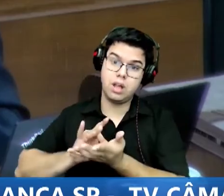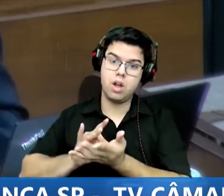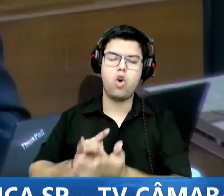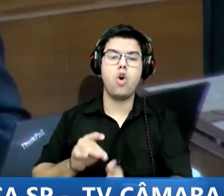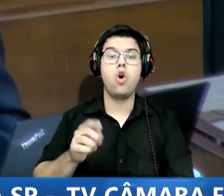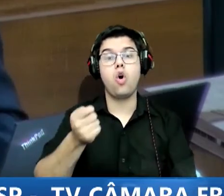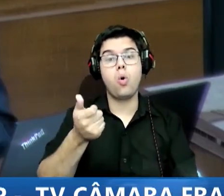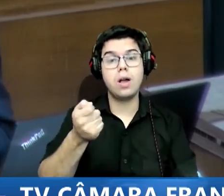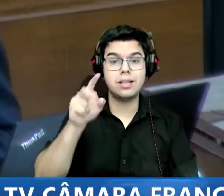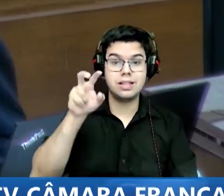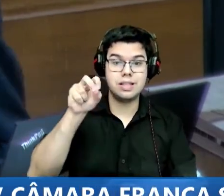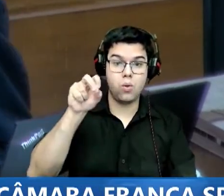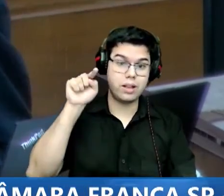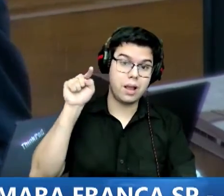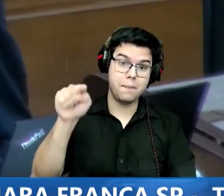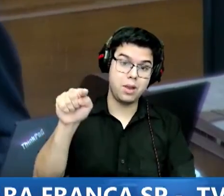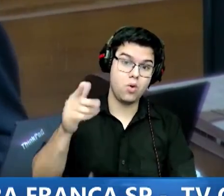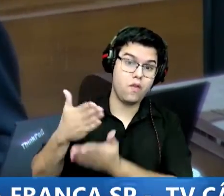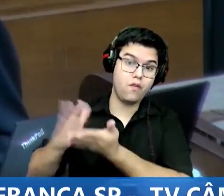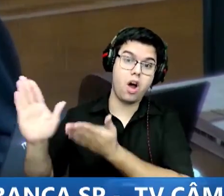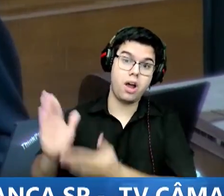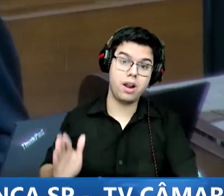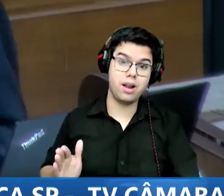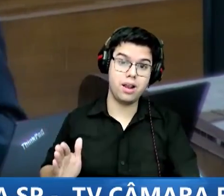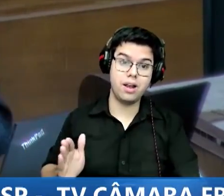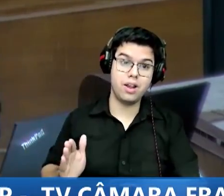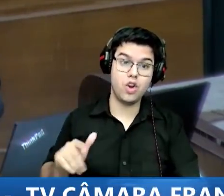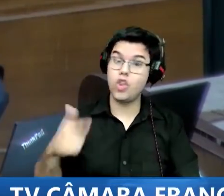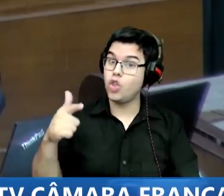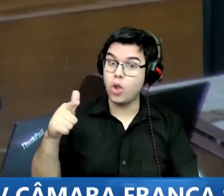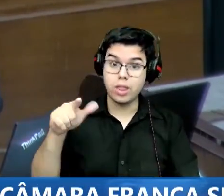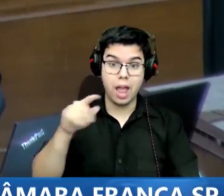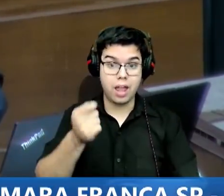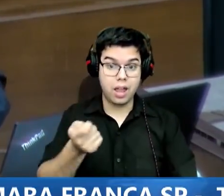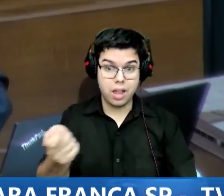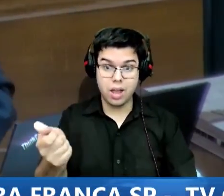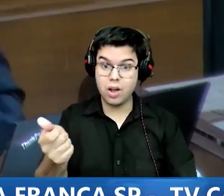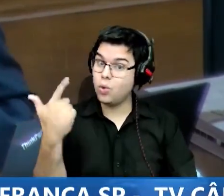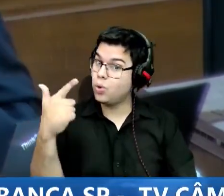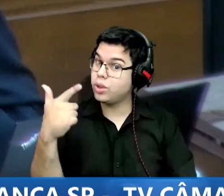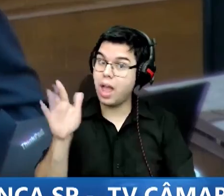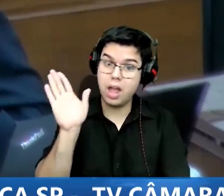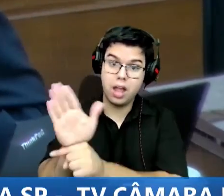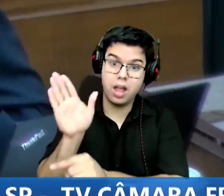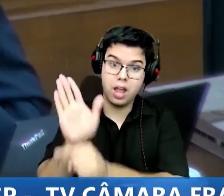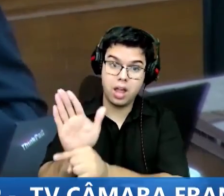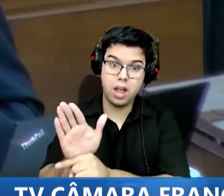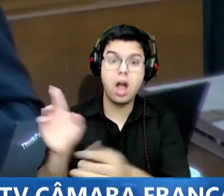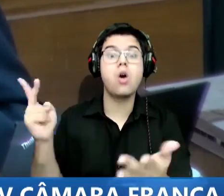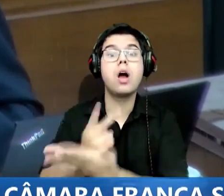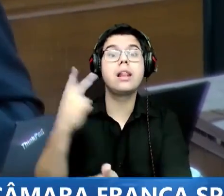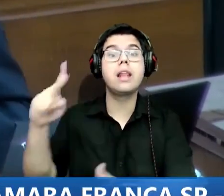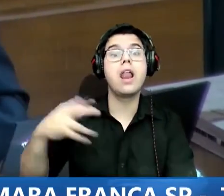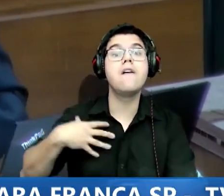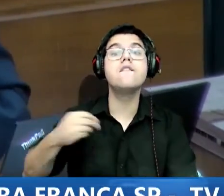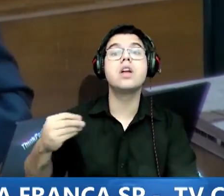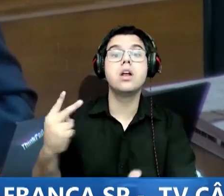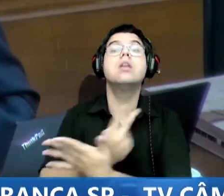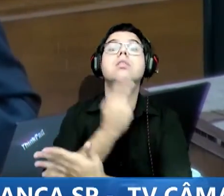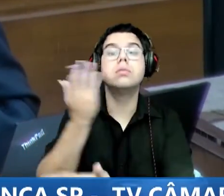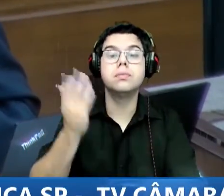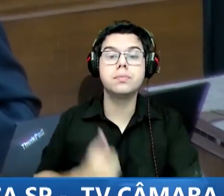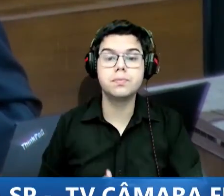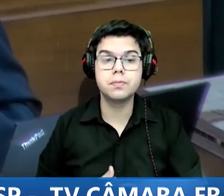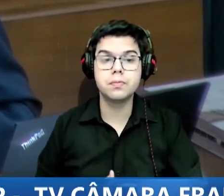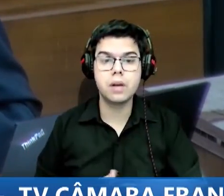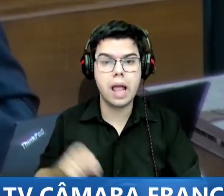ficar fora, não vai receber auxílio nenhum. E aí, o que vai acontecer com os filhos dessas pessoas que não vão receber? Para onde que eles vão?